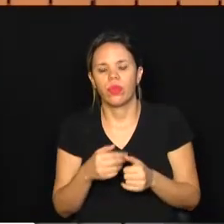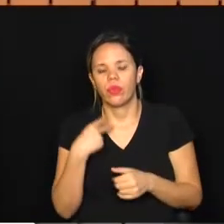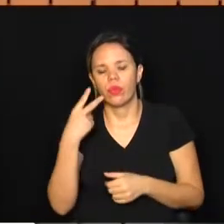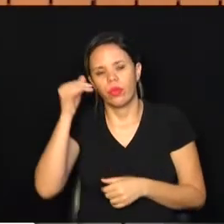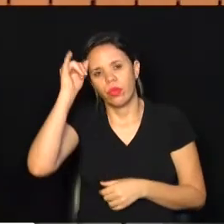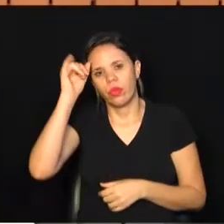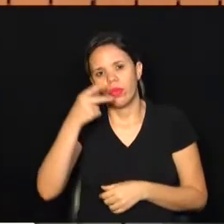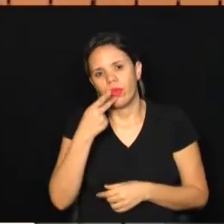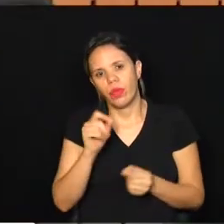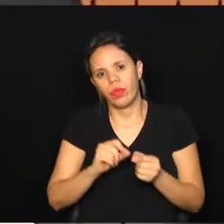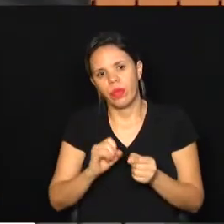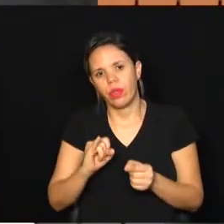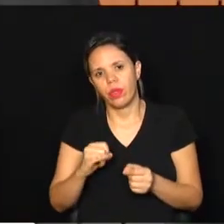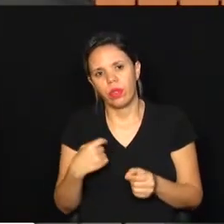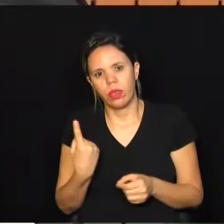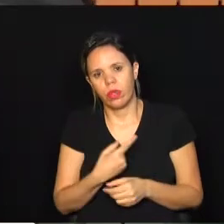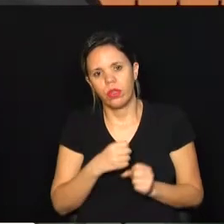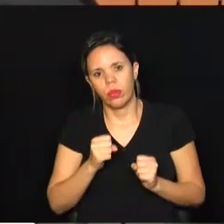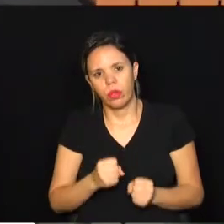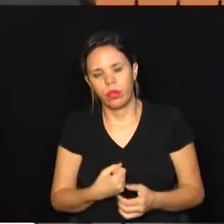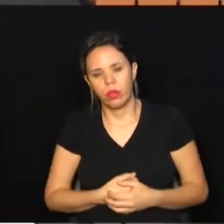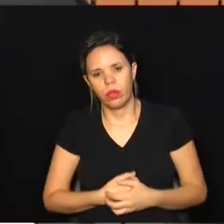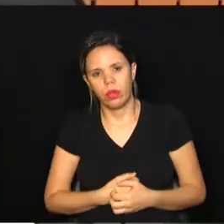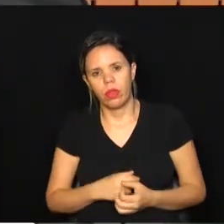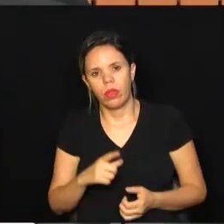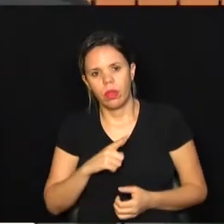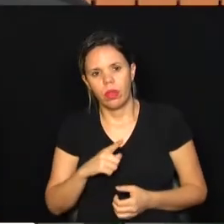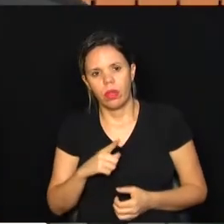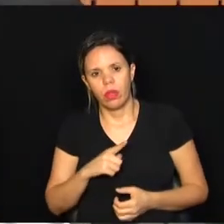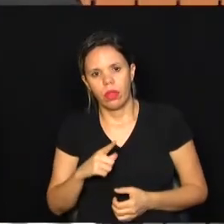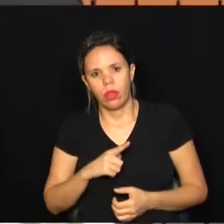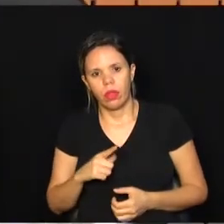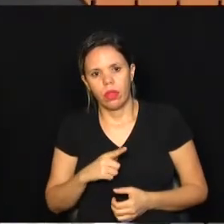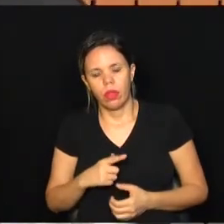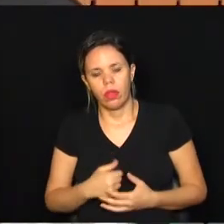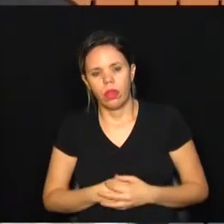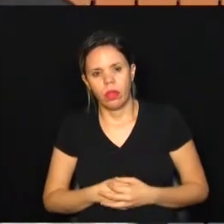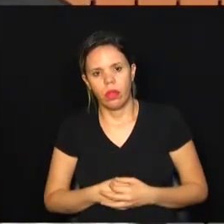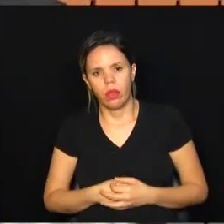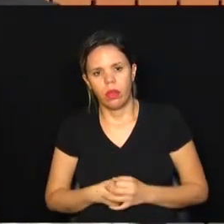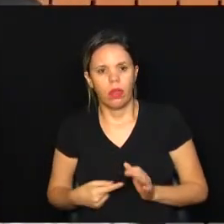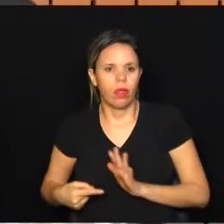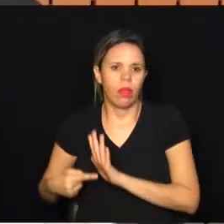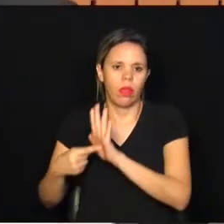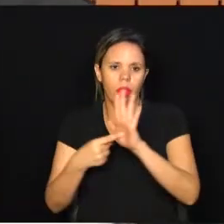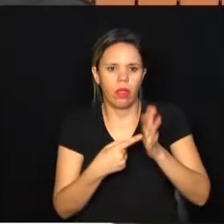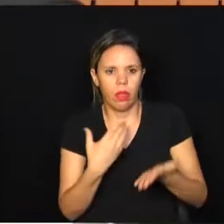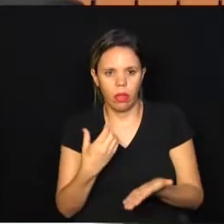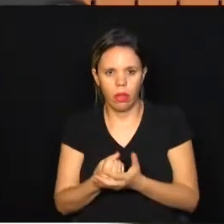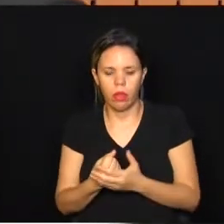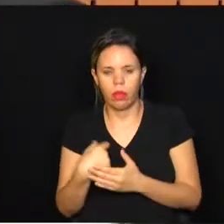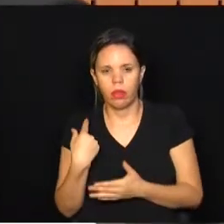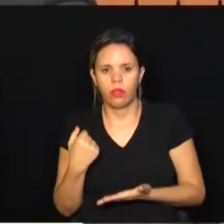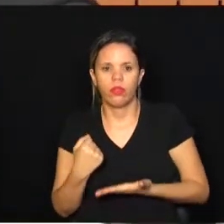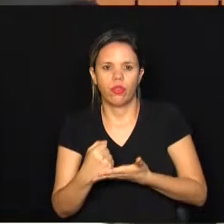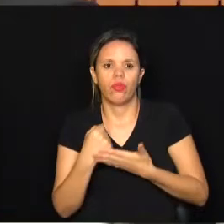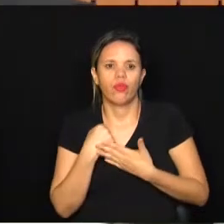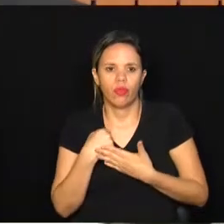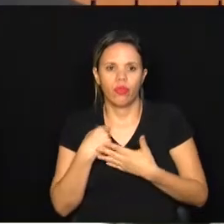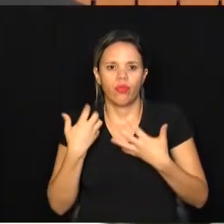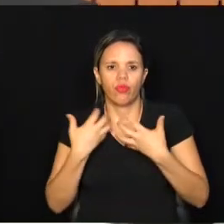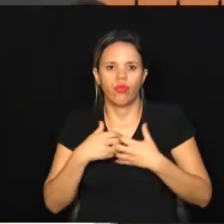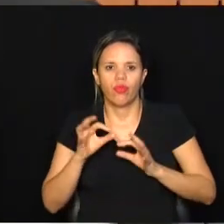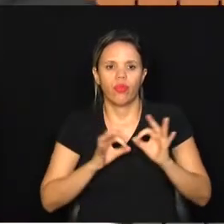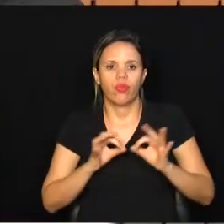fez, se a gente puder ter a sua apresentação, certamente nos ajudará bastante na